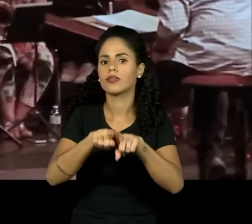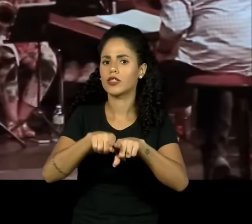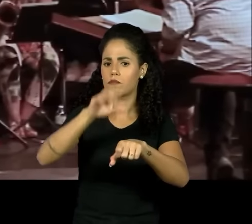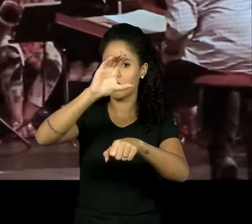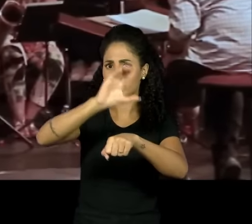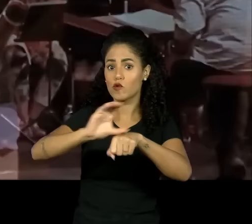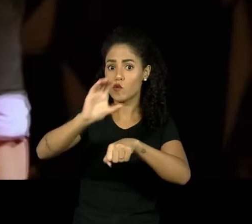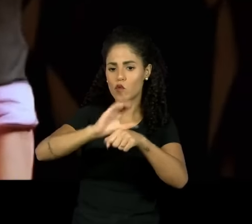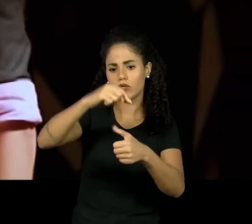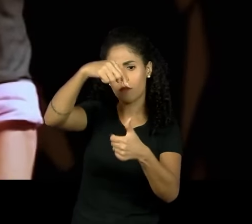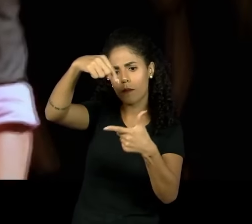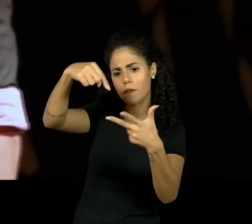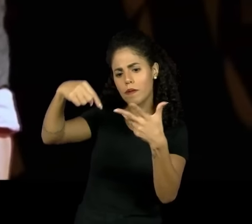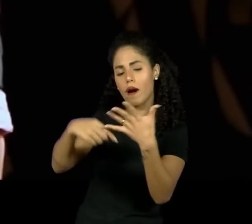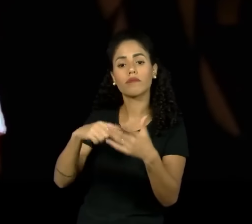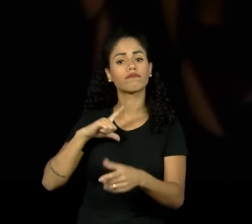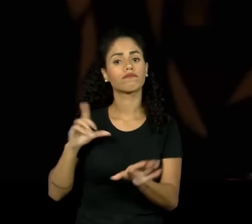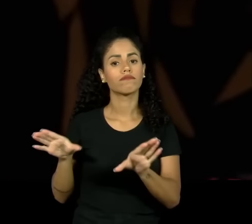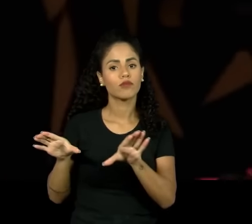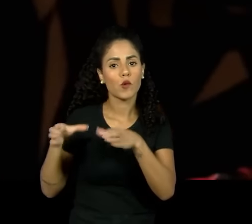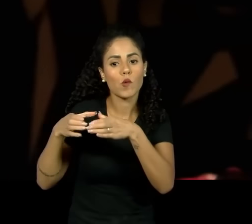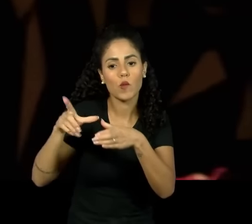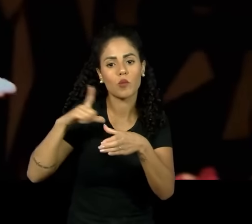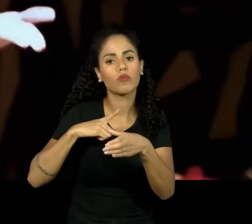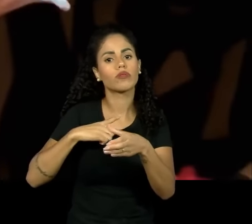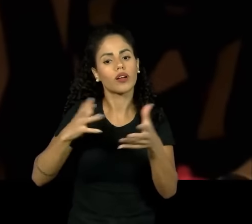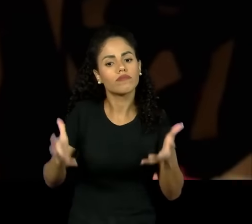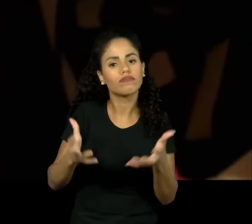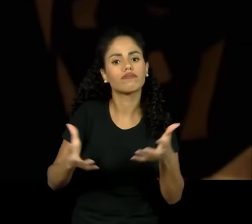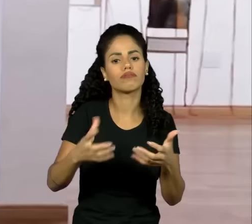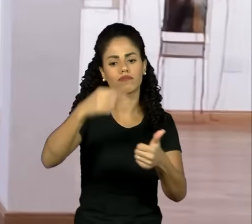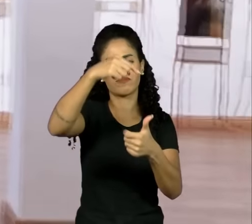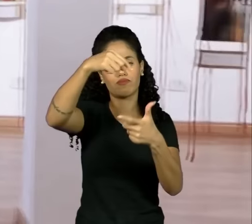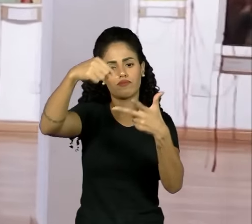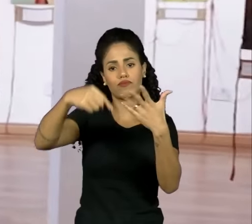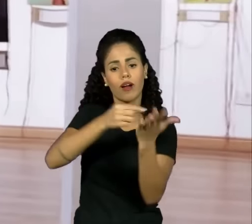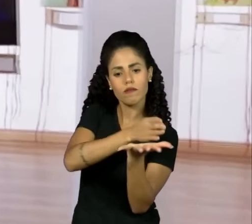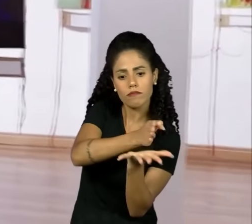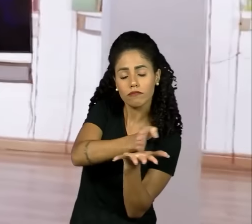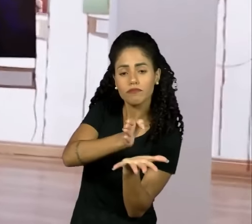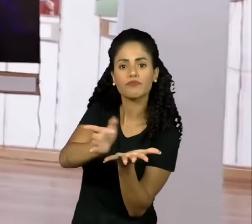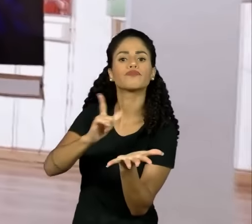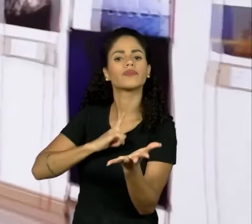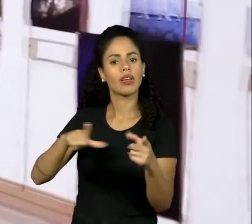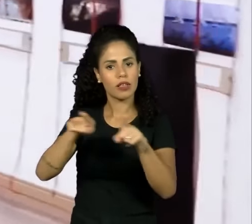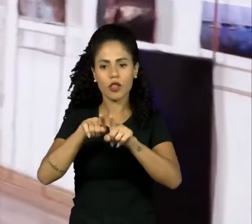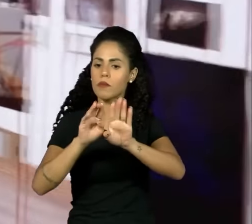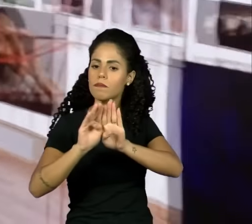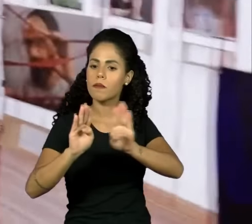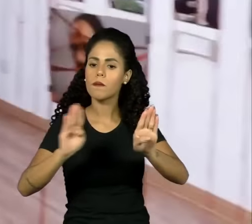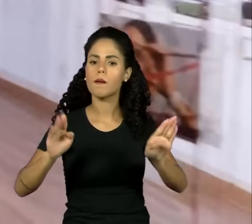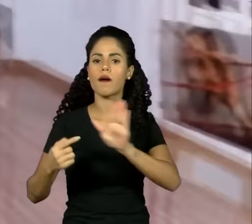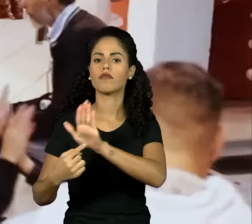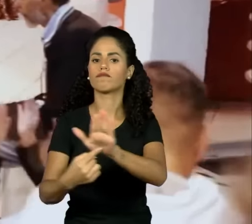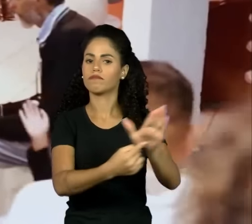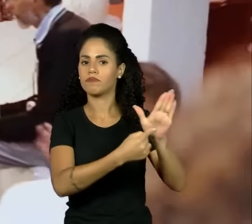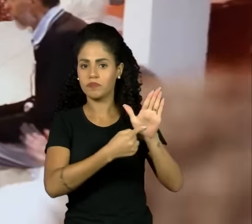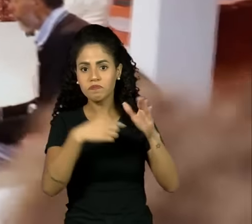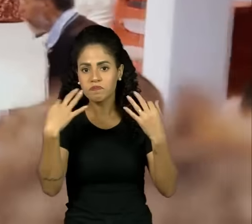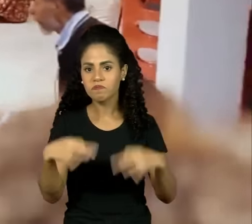a instituição também mantém grupos estáveis em todas essas áreas além de promover exposições de artes